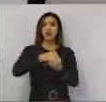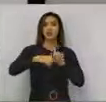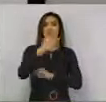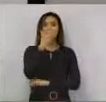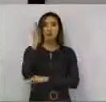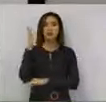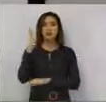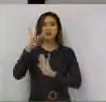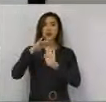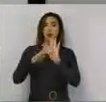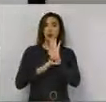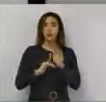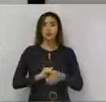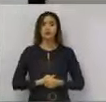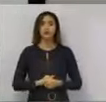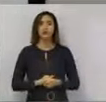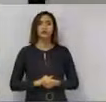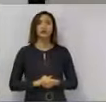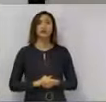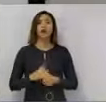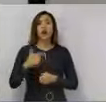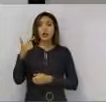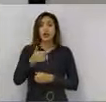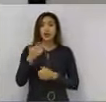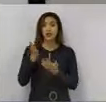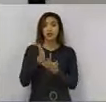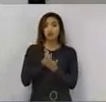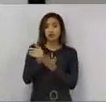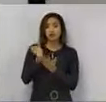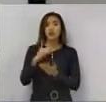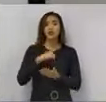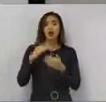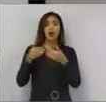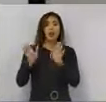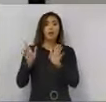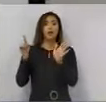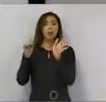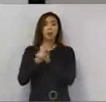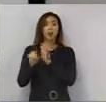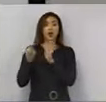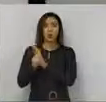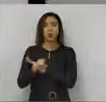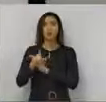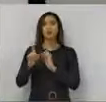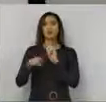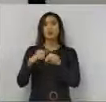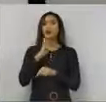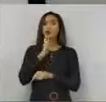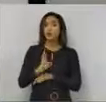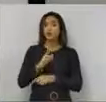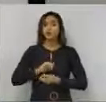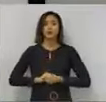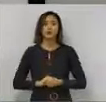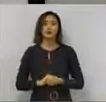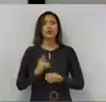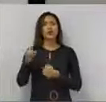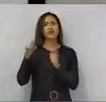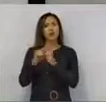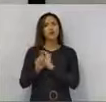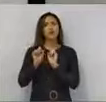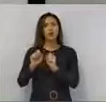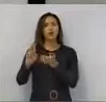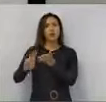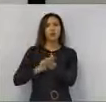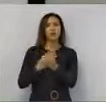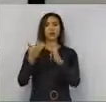do programa. Na segunda parte, nós abriremos para as perguntas e respostas. Essas perguntas poderão ser